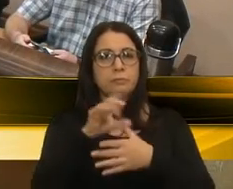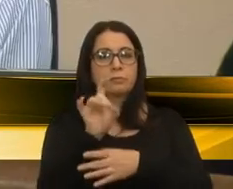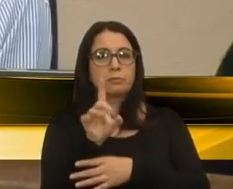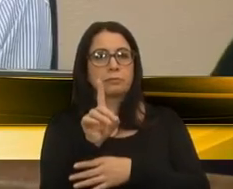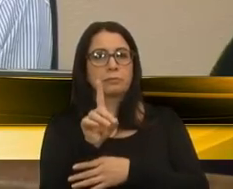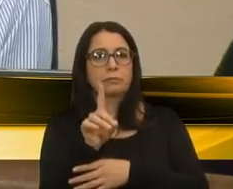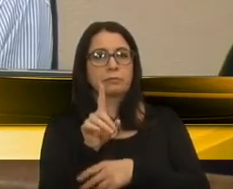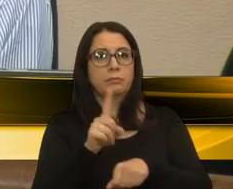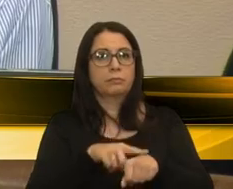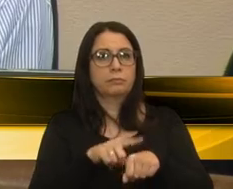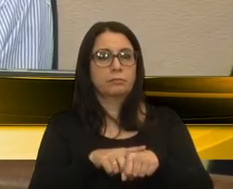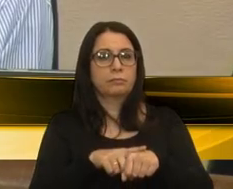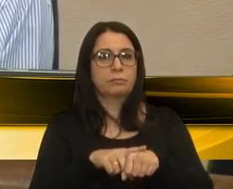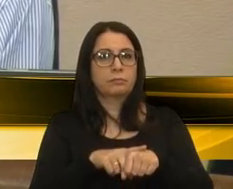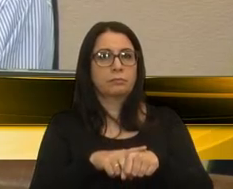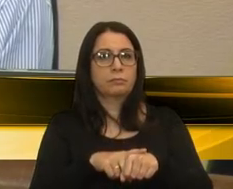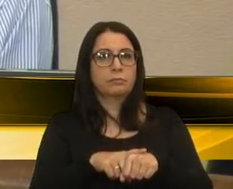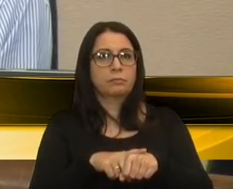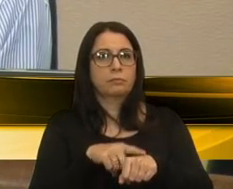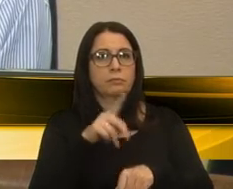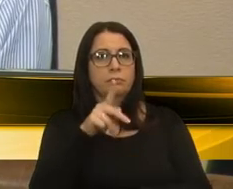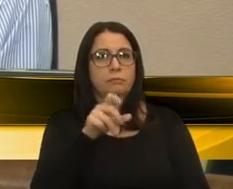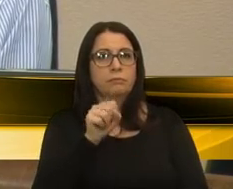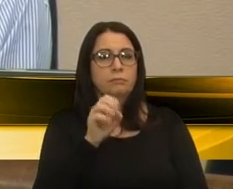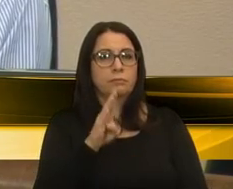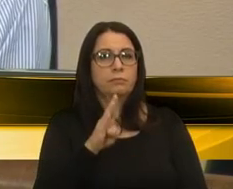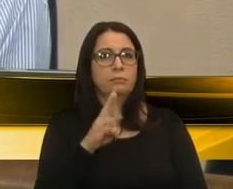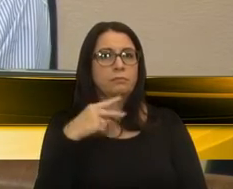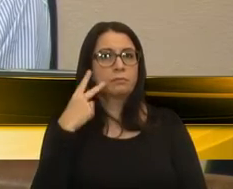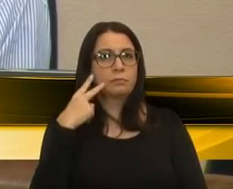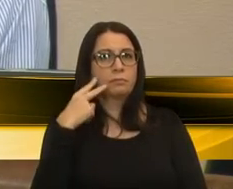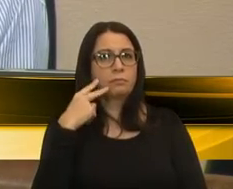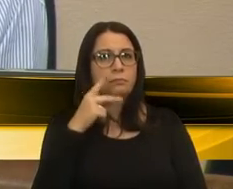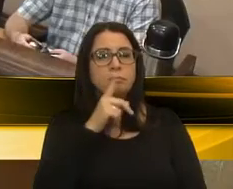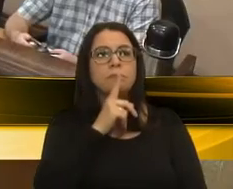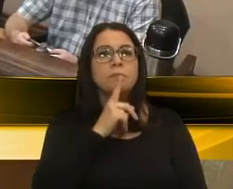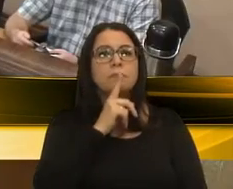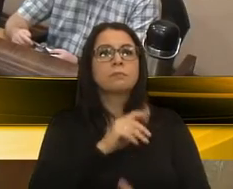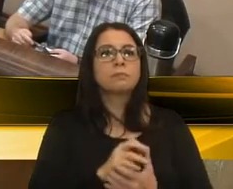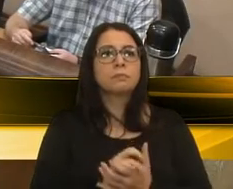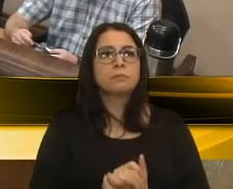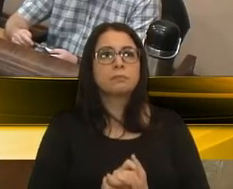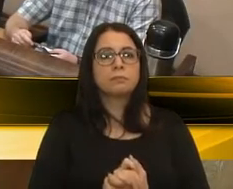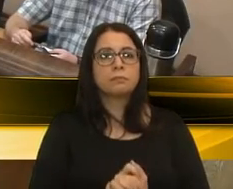declaração de líder solicitada pela bancada do PSB, com a palavra o vereador Alberto Meneguzzi.